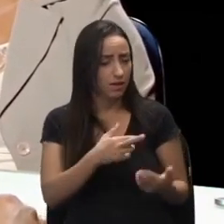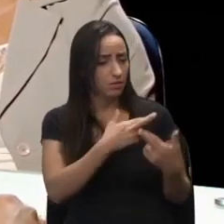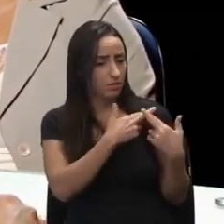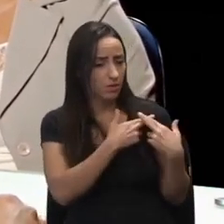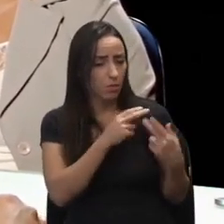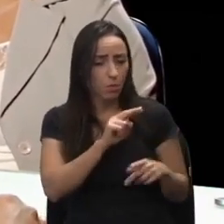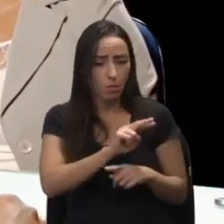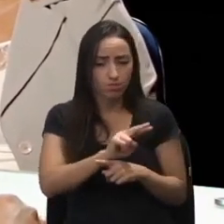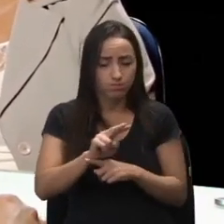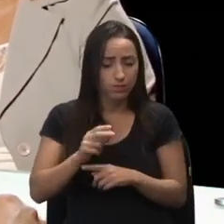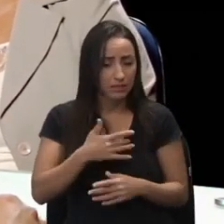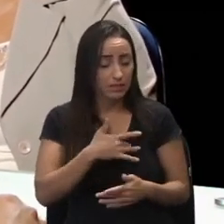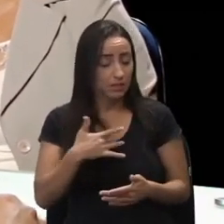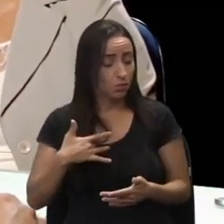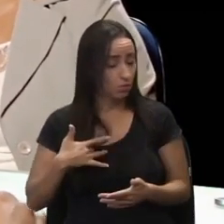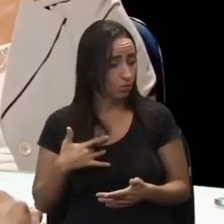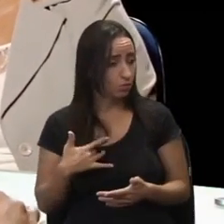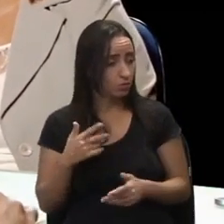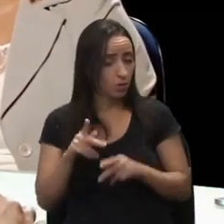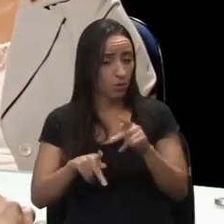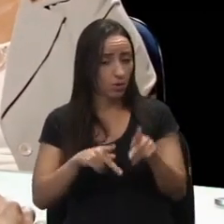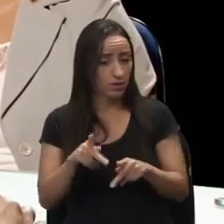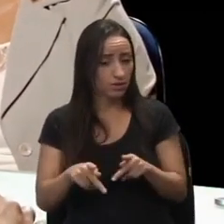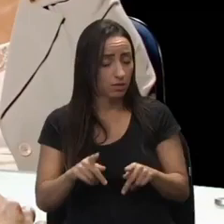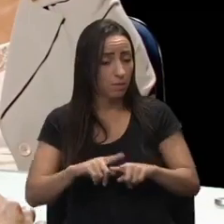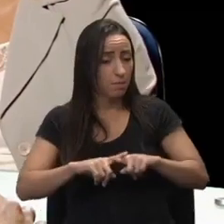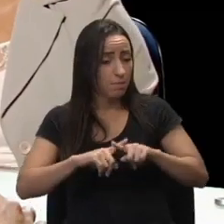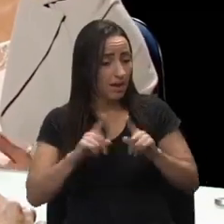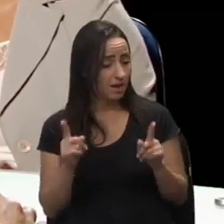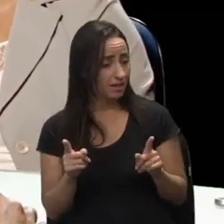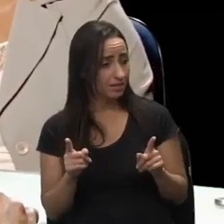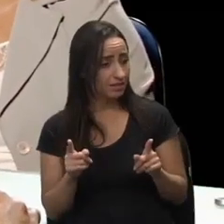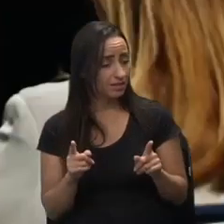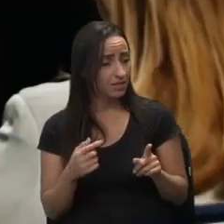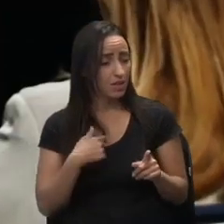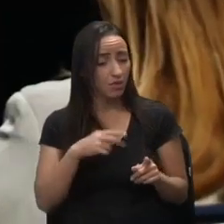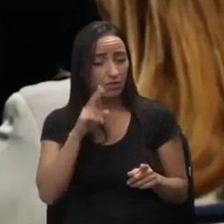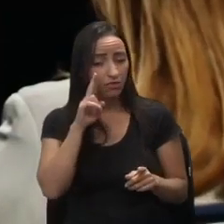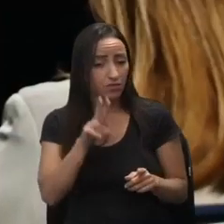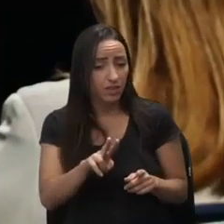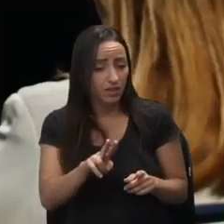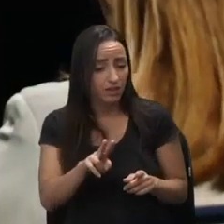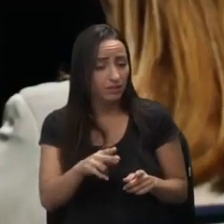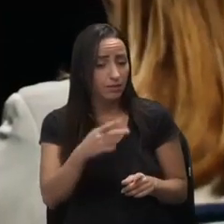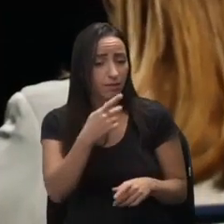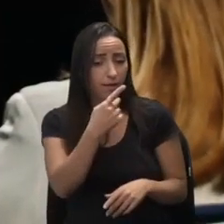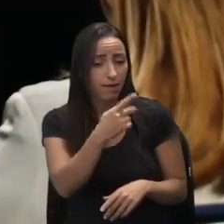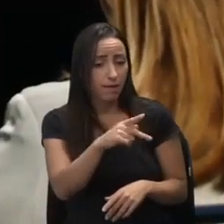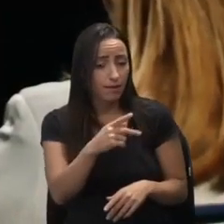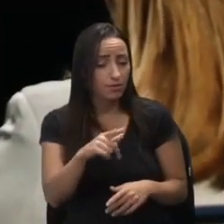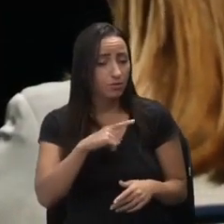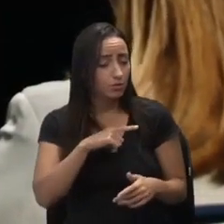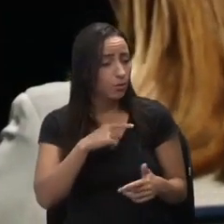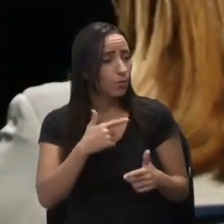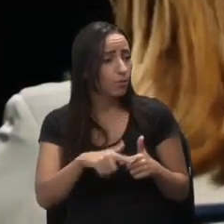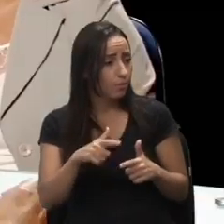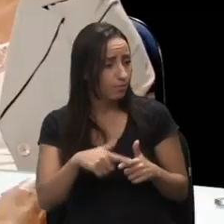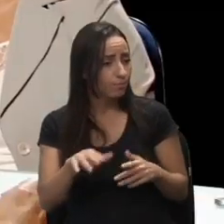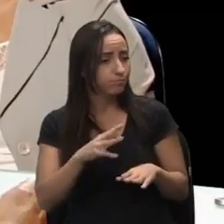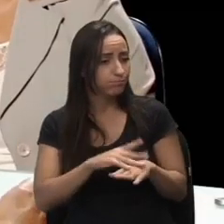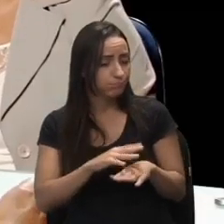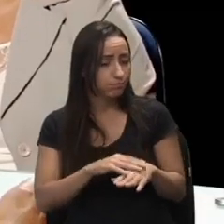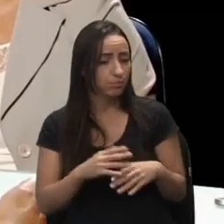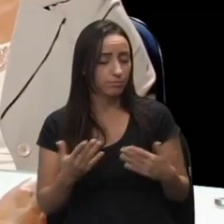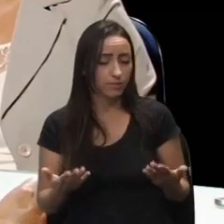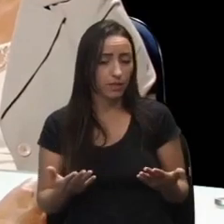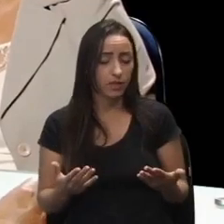por cuidar da saúde da população e, ao mesmo tempo, eu observava que eles tinham alguns problemas de adoecimento.